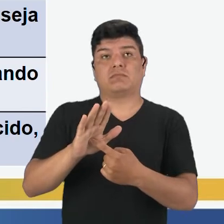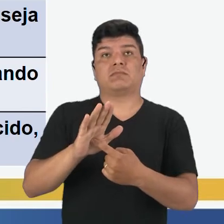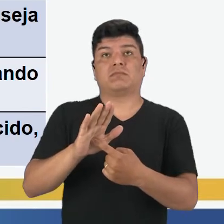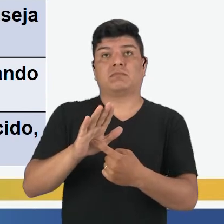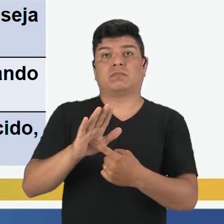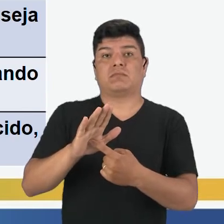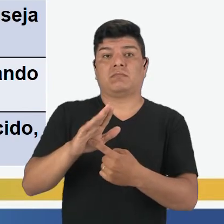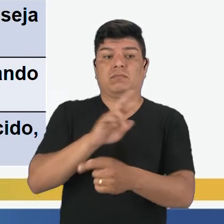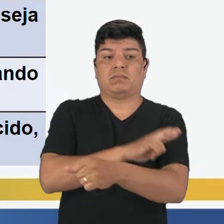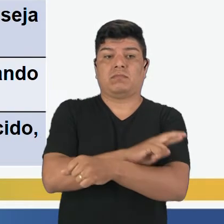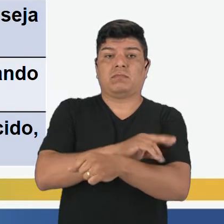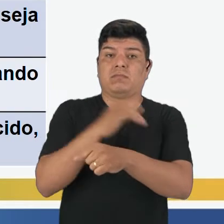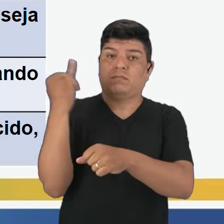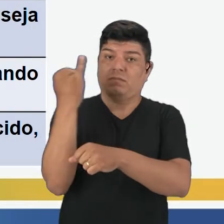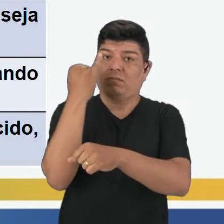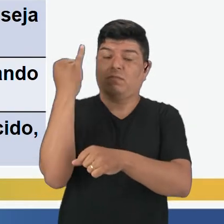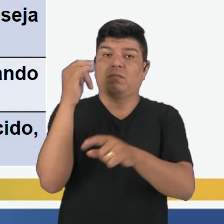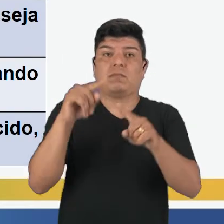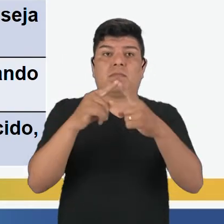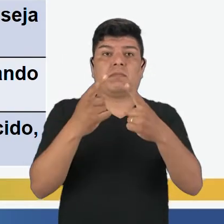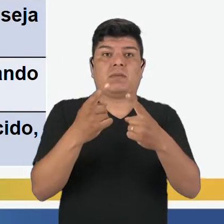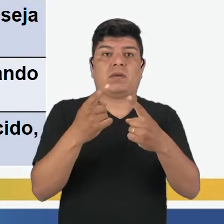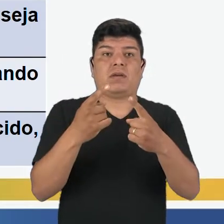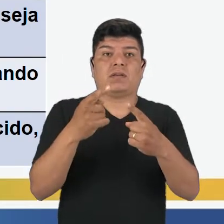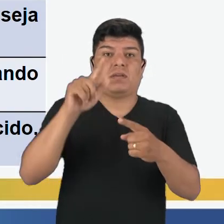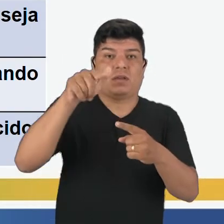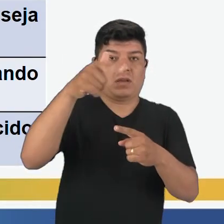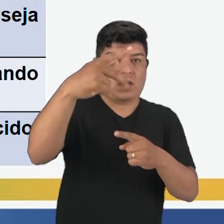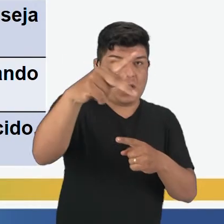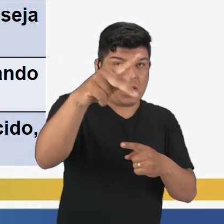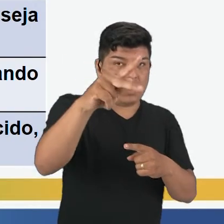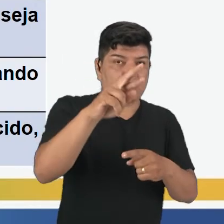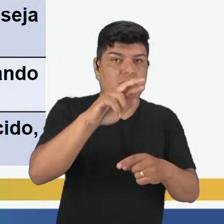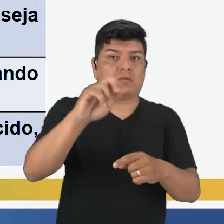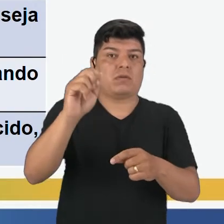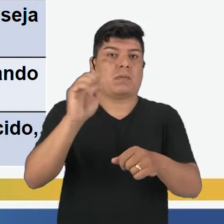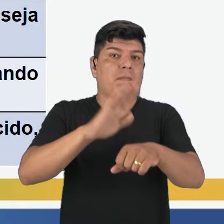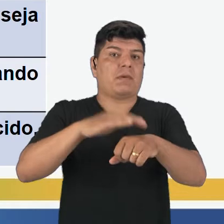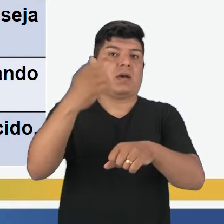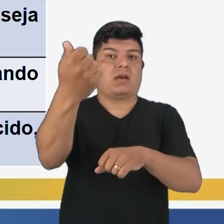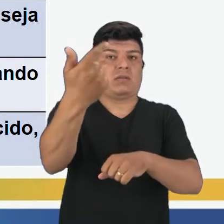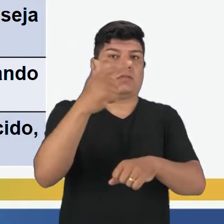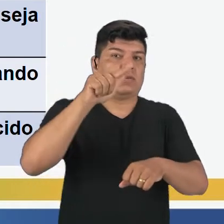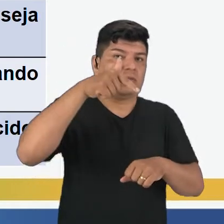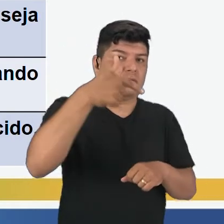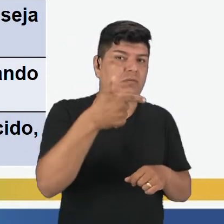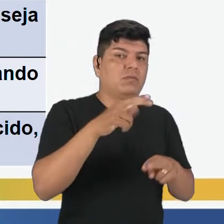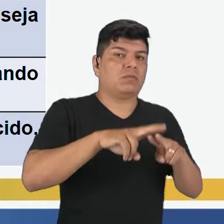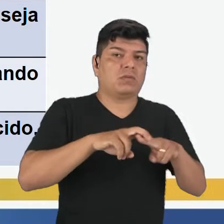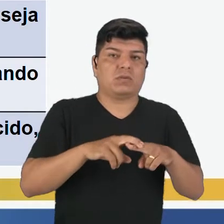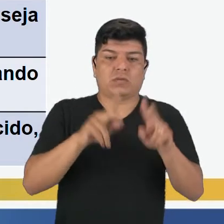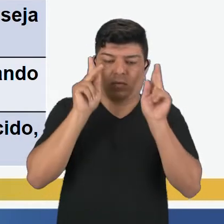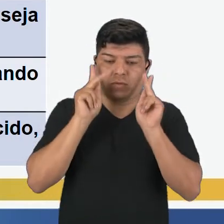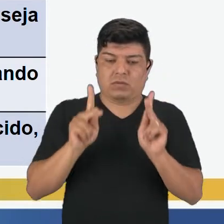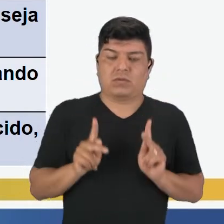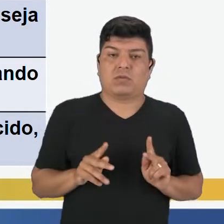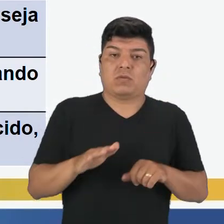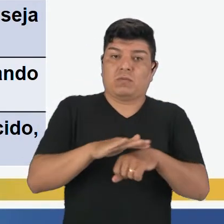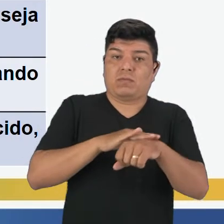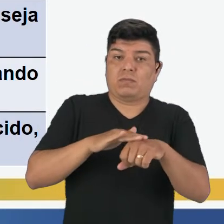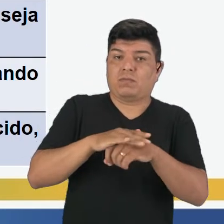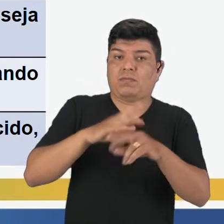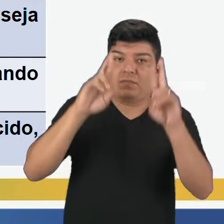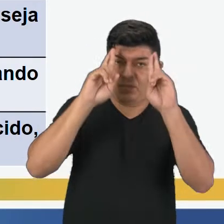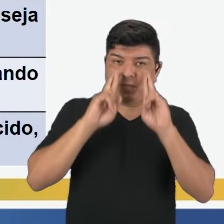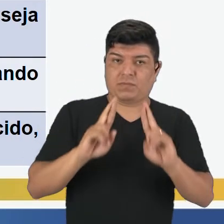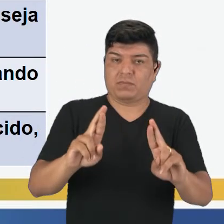religião é importante? A beça. Mas ele não considera a sua religião mais importante do que a do outro. Ele mantém uma postura de diálogo